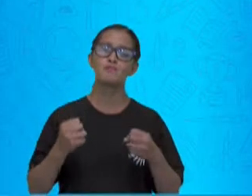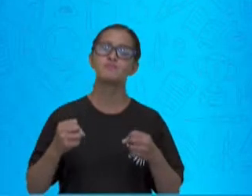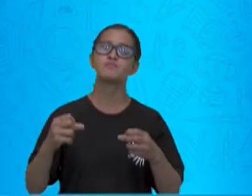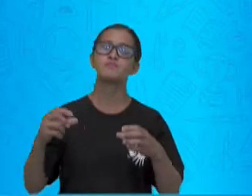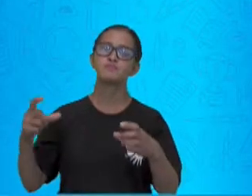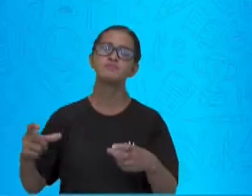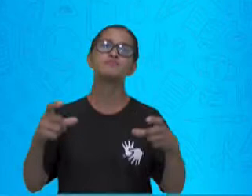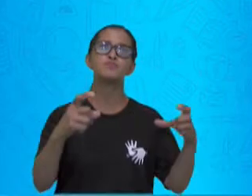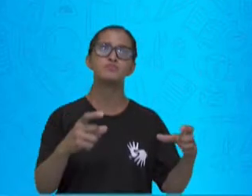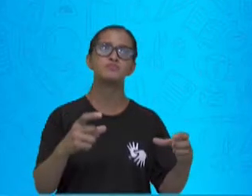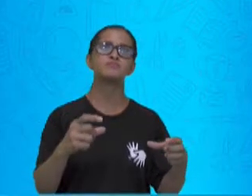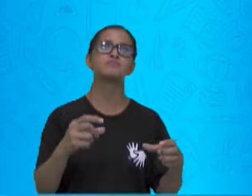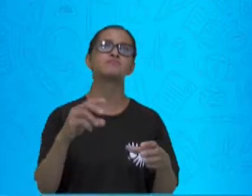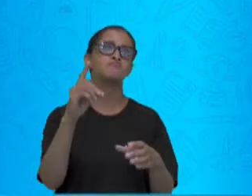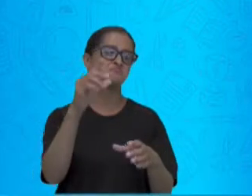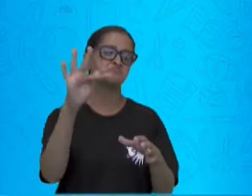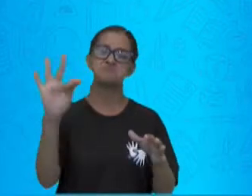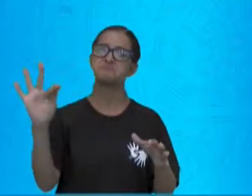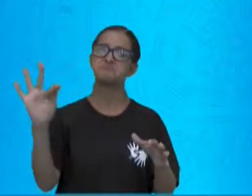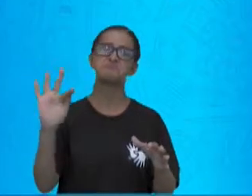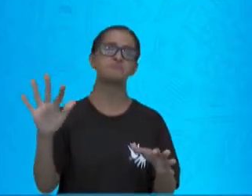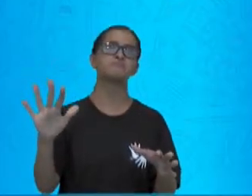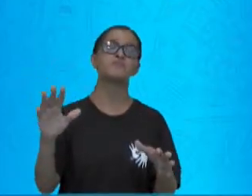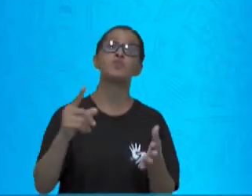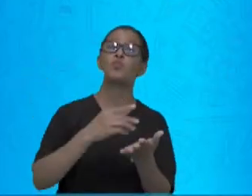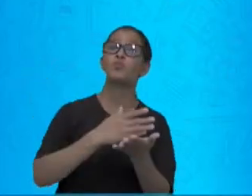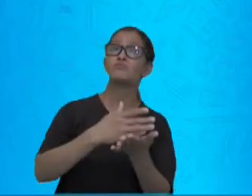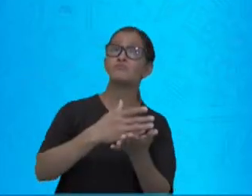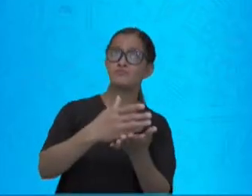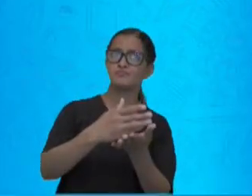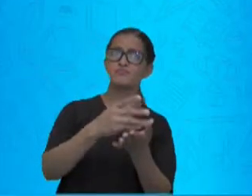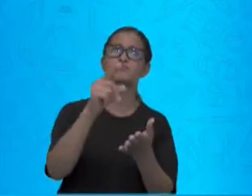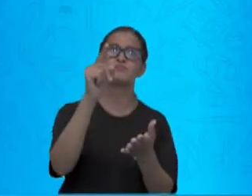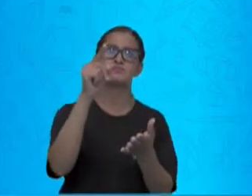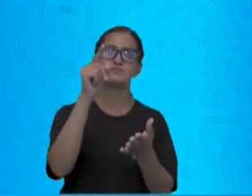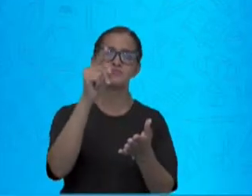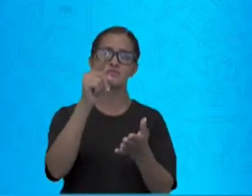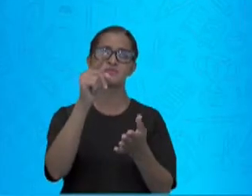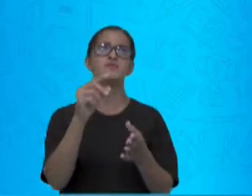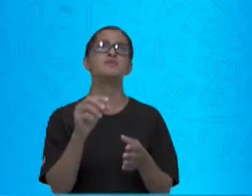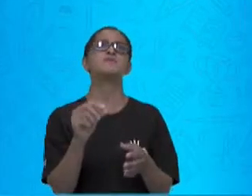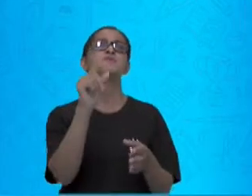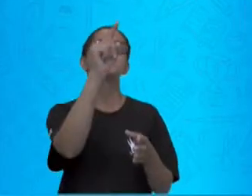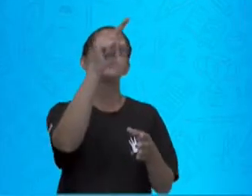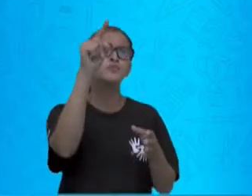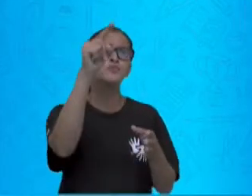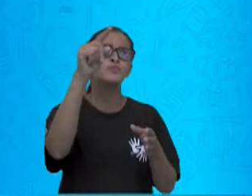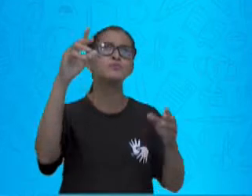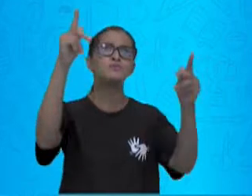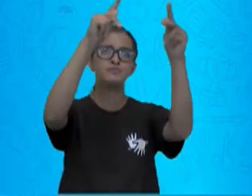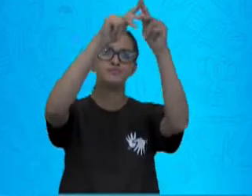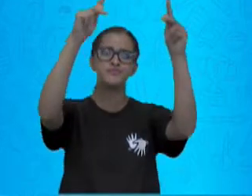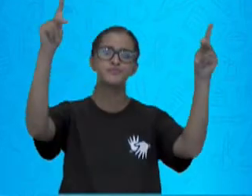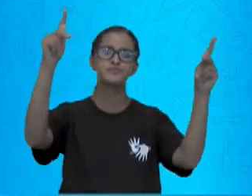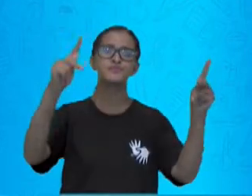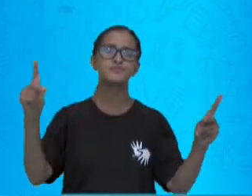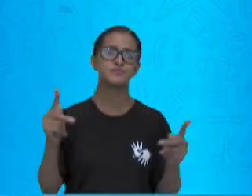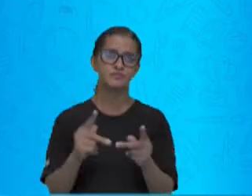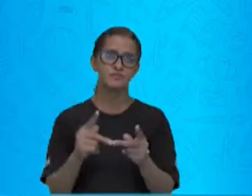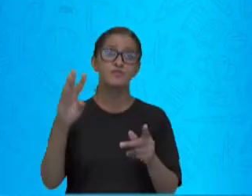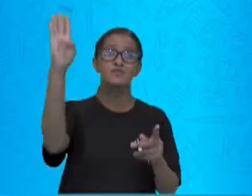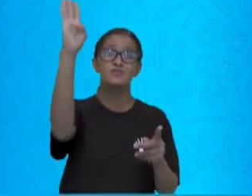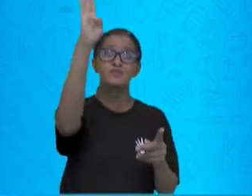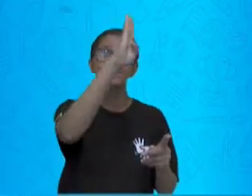em um ou mais distritos. Vamos ver um por um daqui para frente. Aqui eu tenho o mapa do Brasil e aqui também